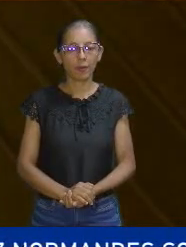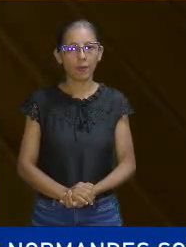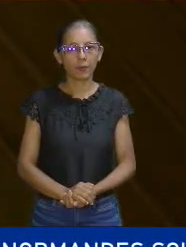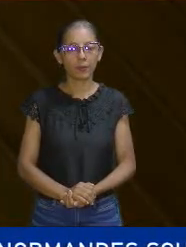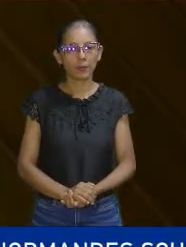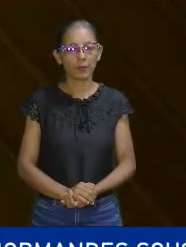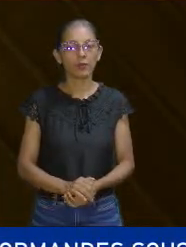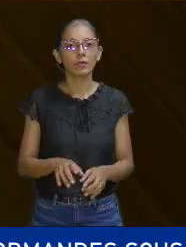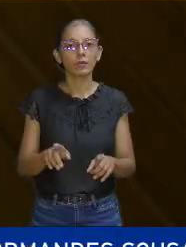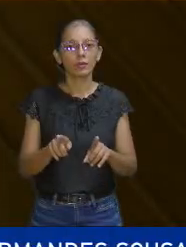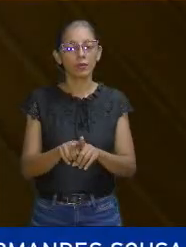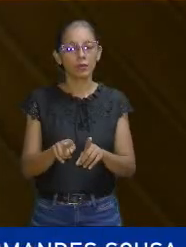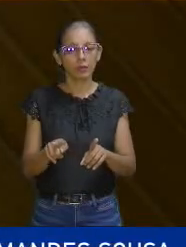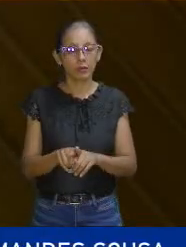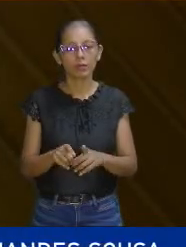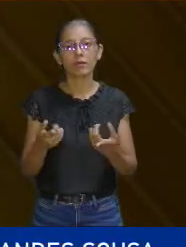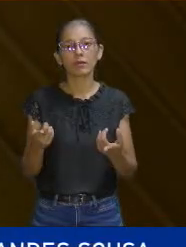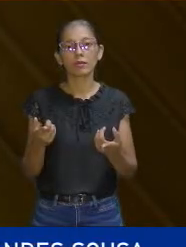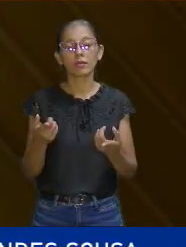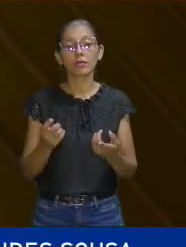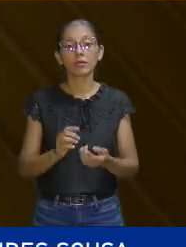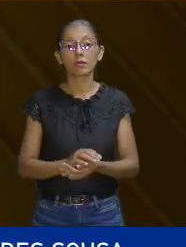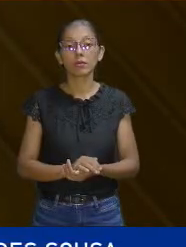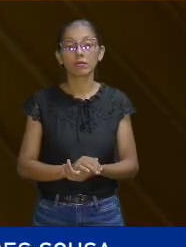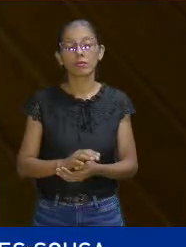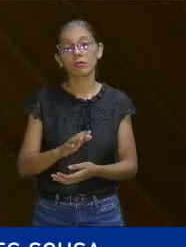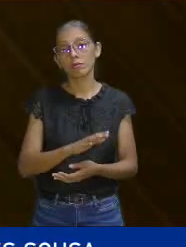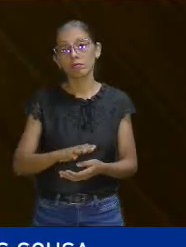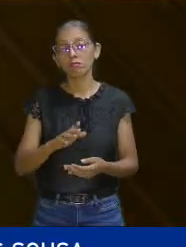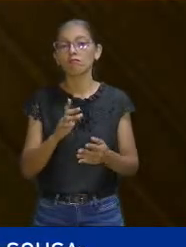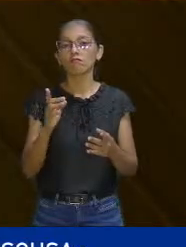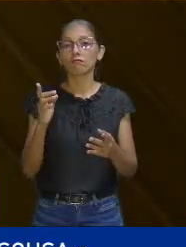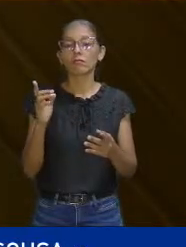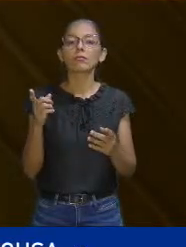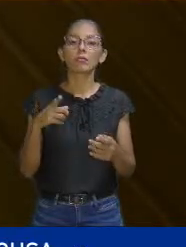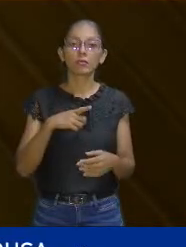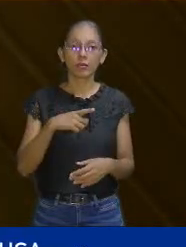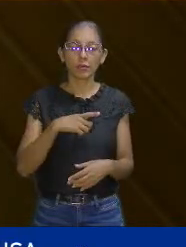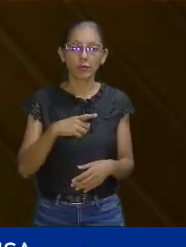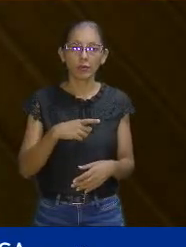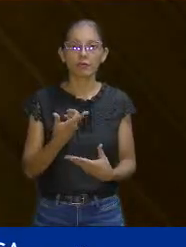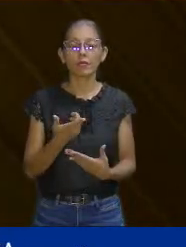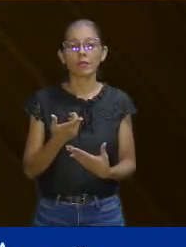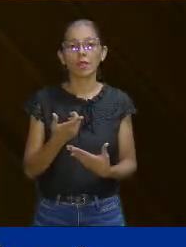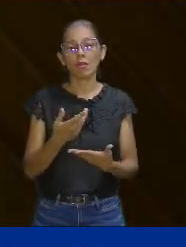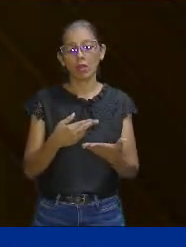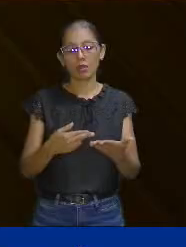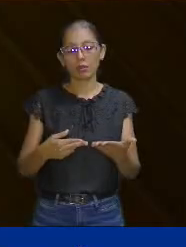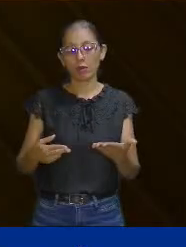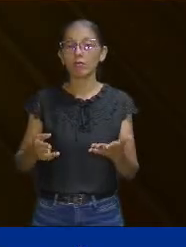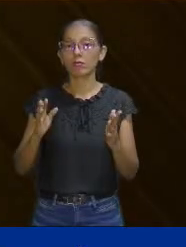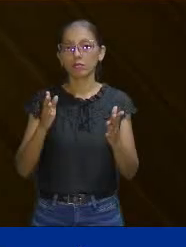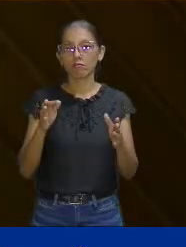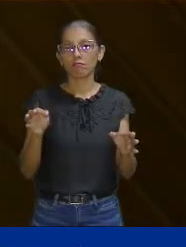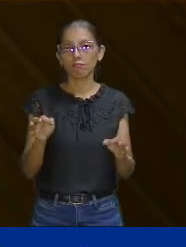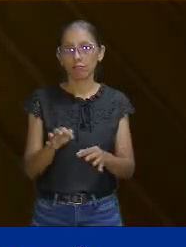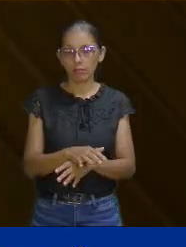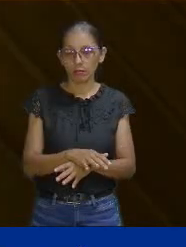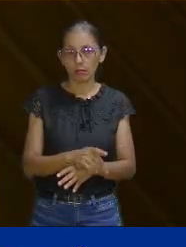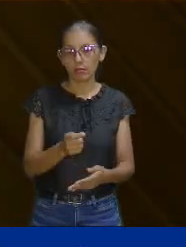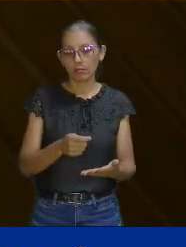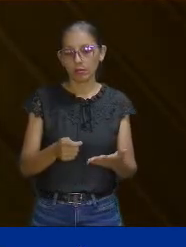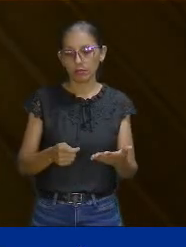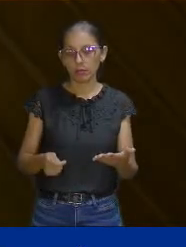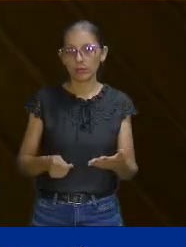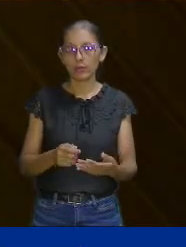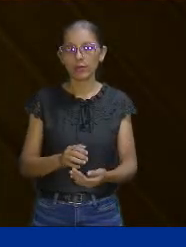e o inquérito naquela quadra se encontrava relatado, e finalizado e concluso, encaminhado para a